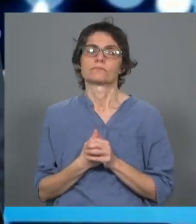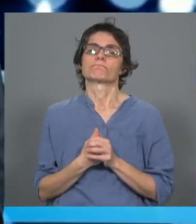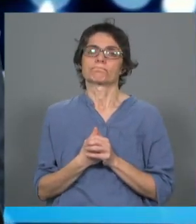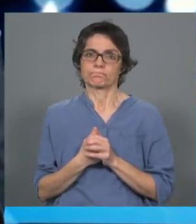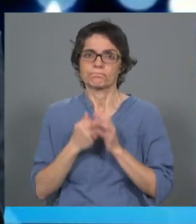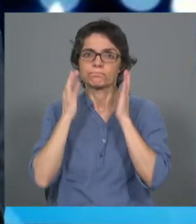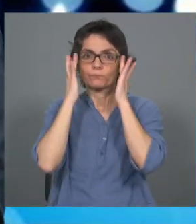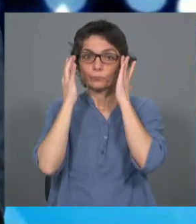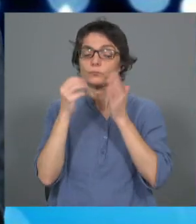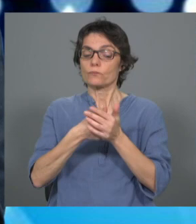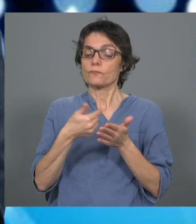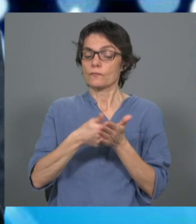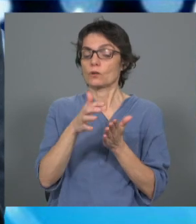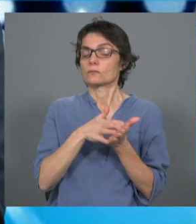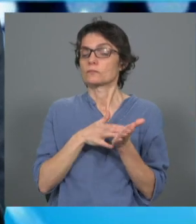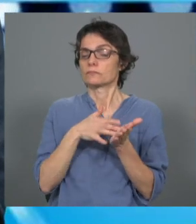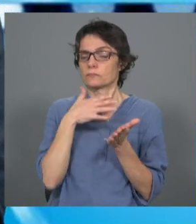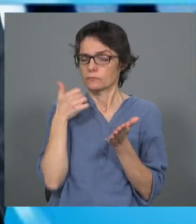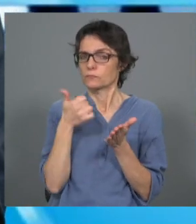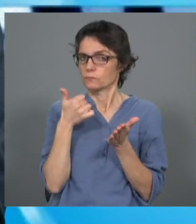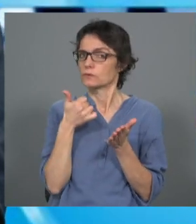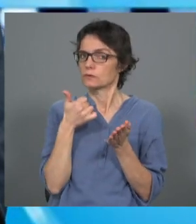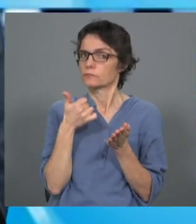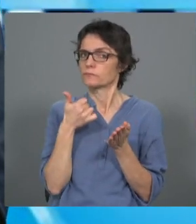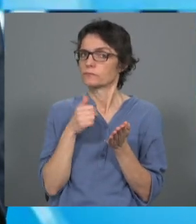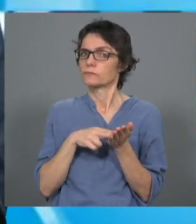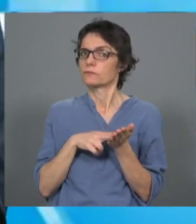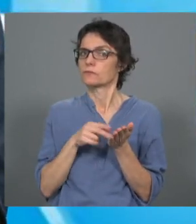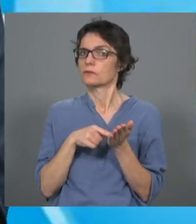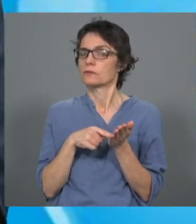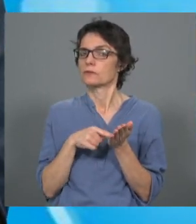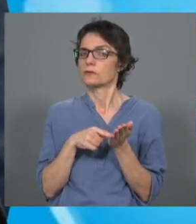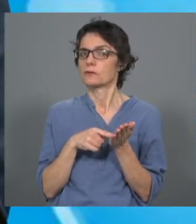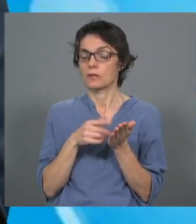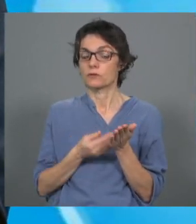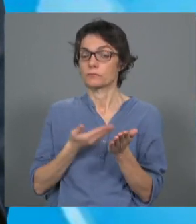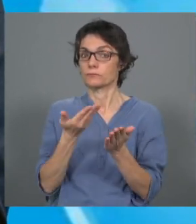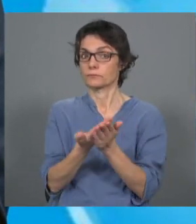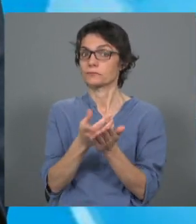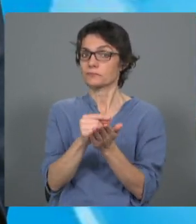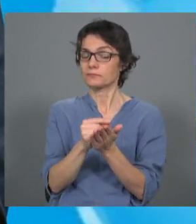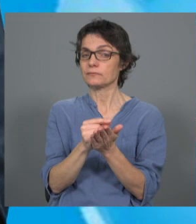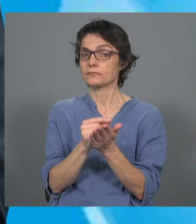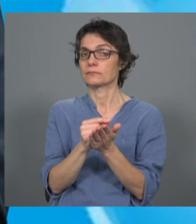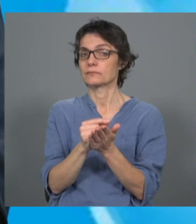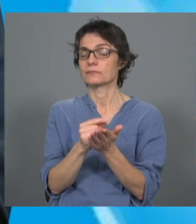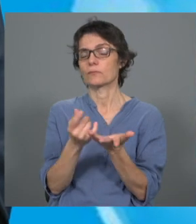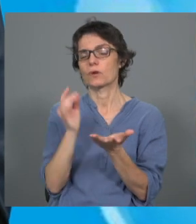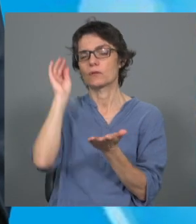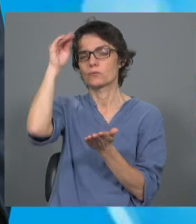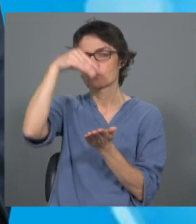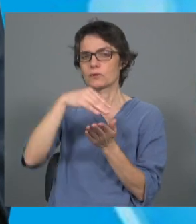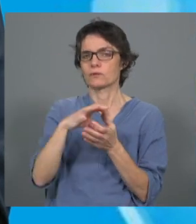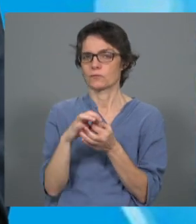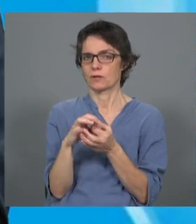Este Evangelho é muito, muito bonito. Aliás, é uma das propostas até para os batismos, porque de facto